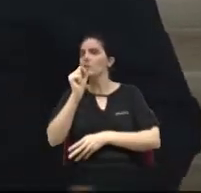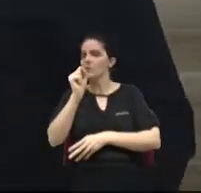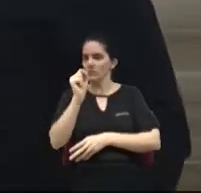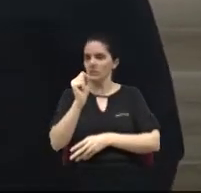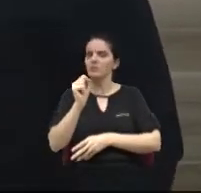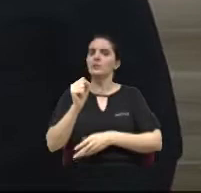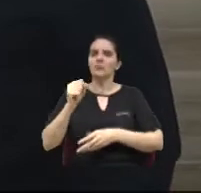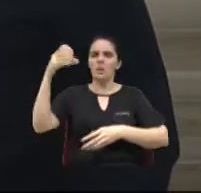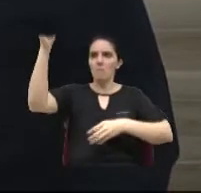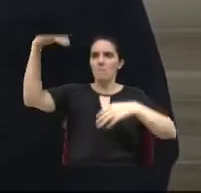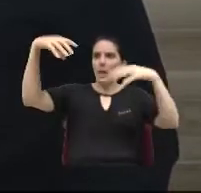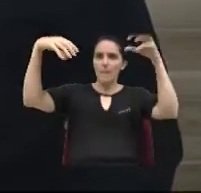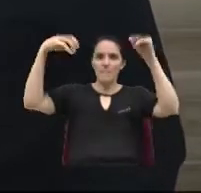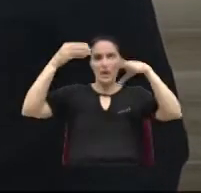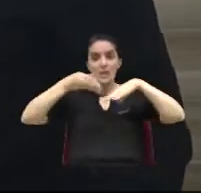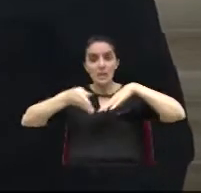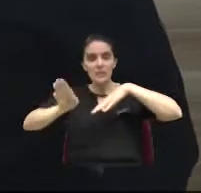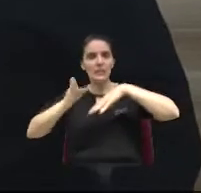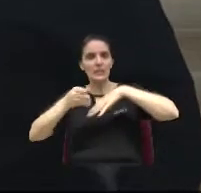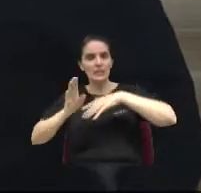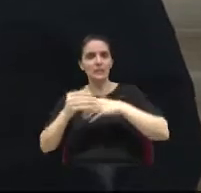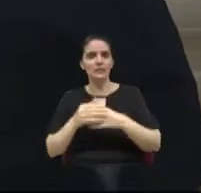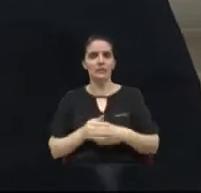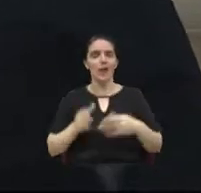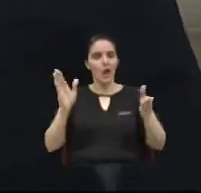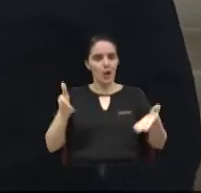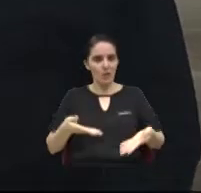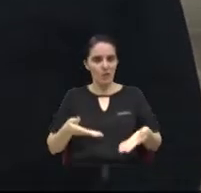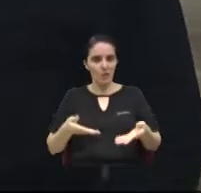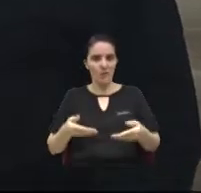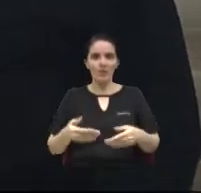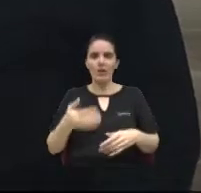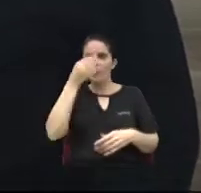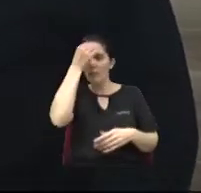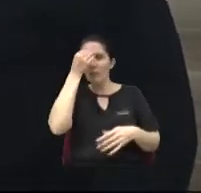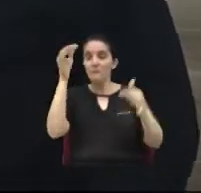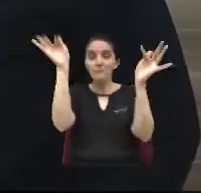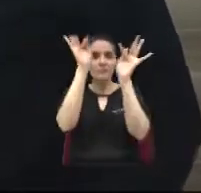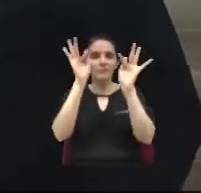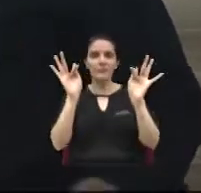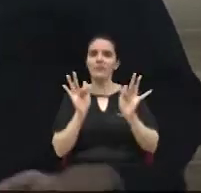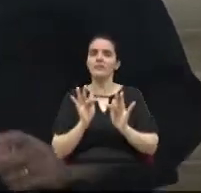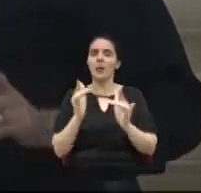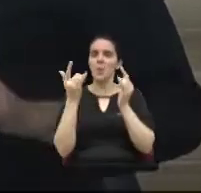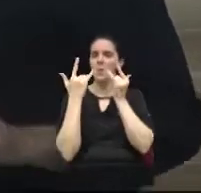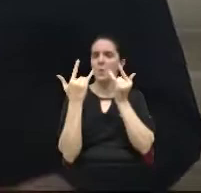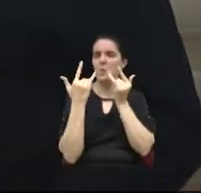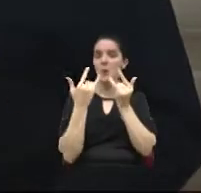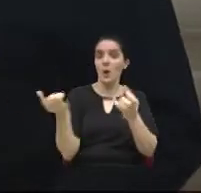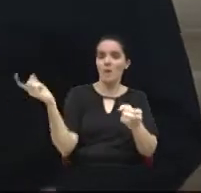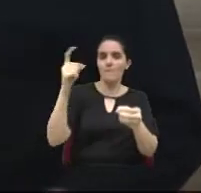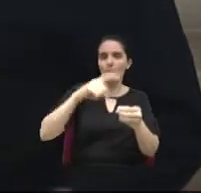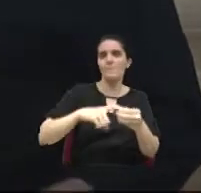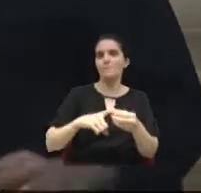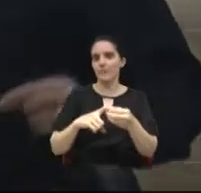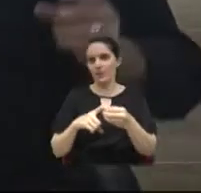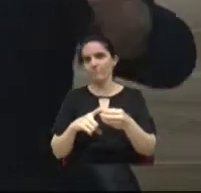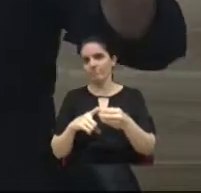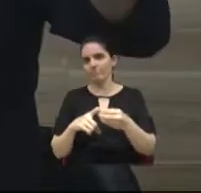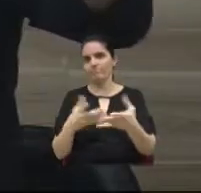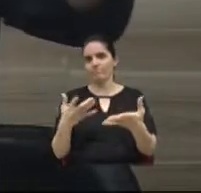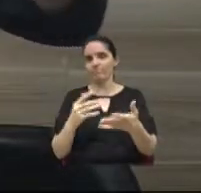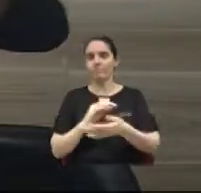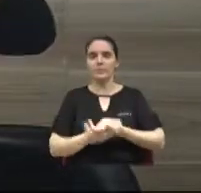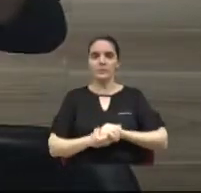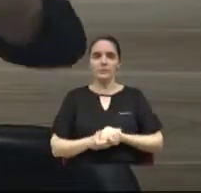temáticos, né? E fico feliz que haja promoção do rock, uma vez que, por visões distorcidas, muitas